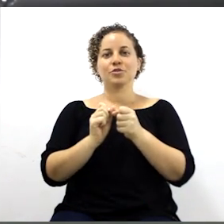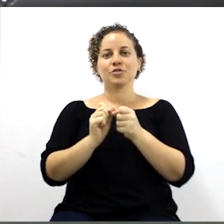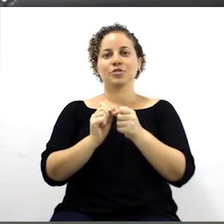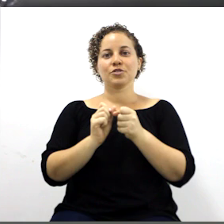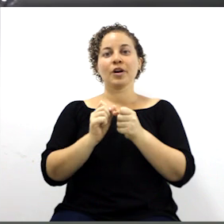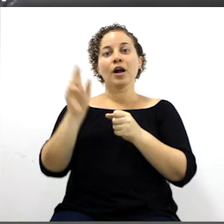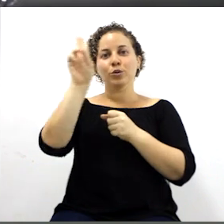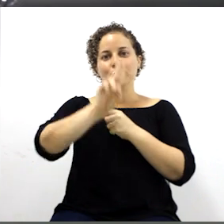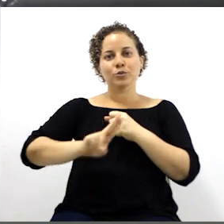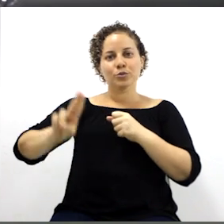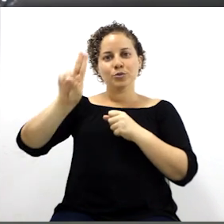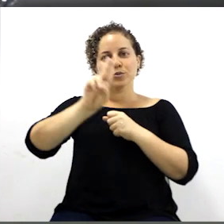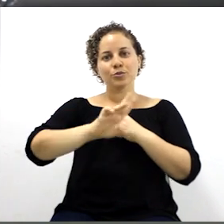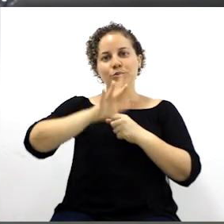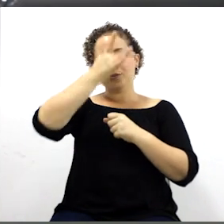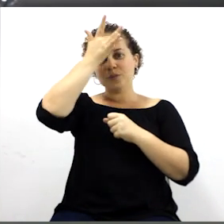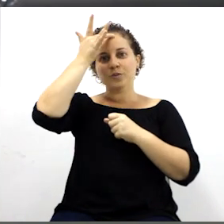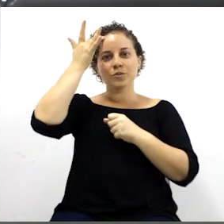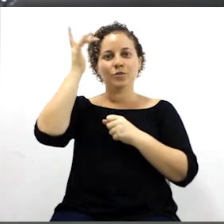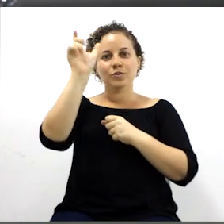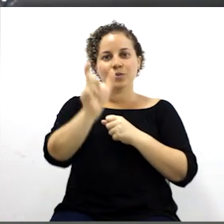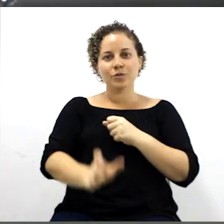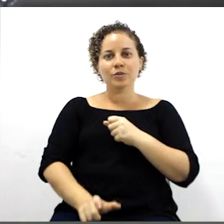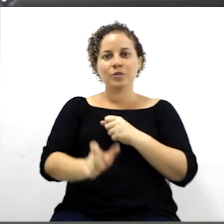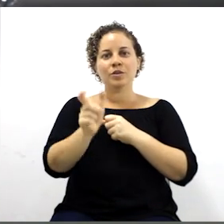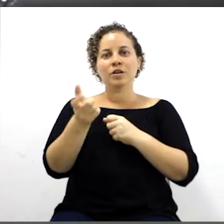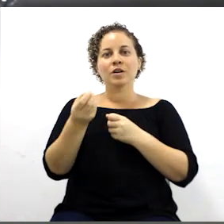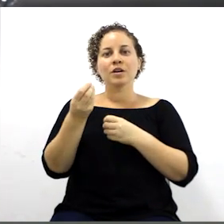atendendo os usuários, de que forma a gente pode fazer